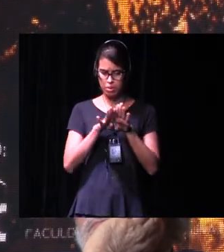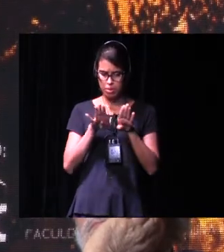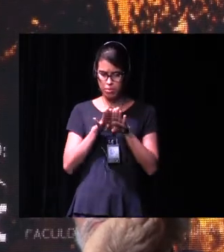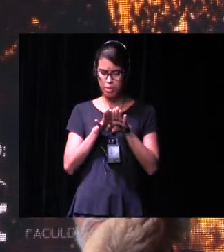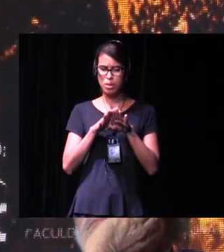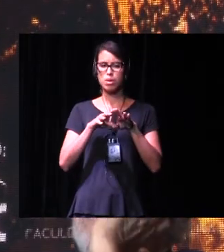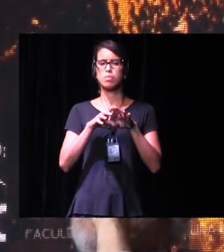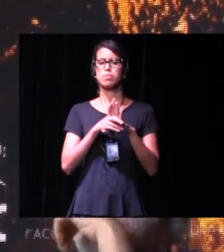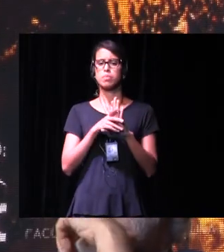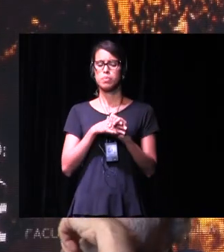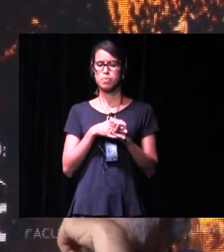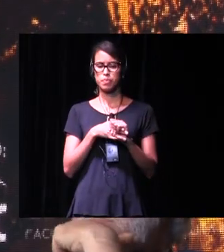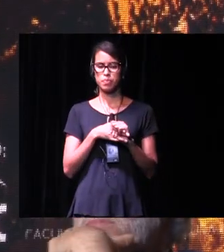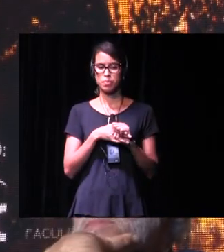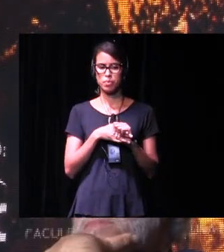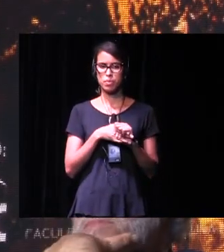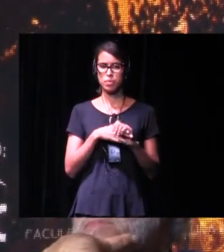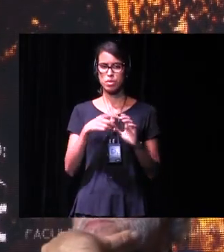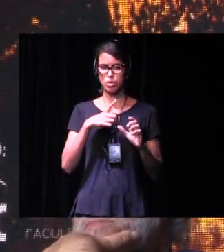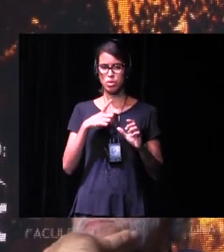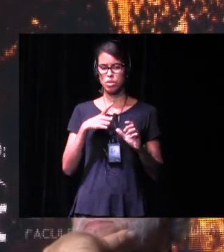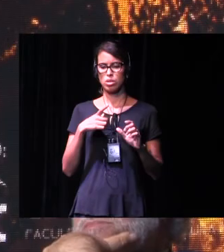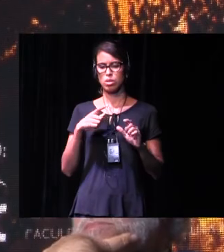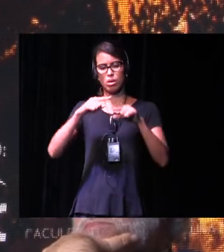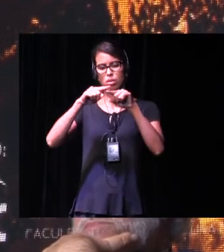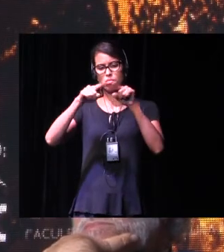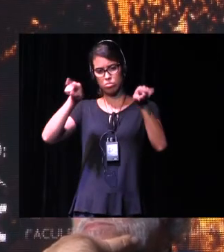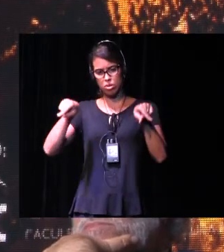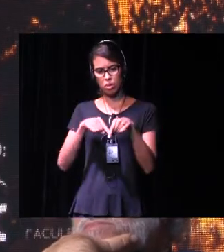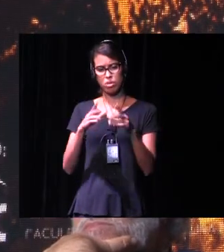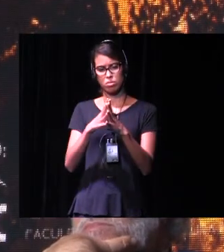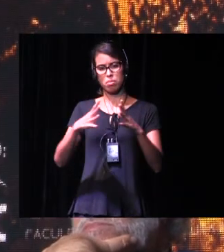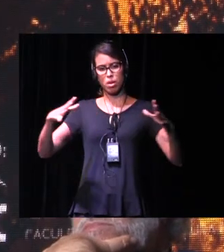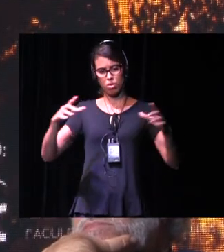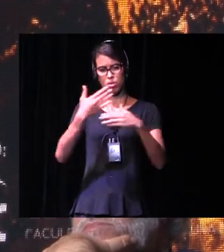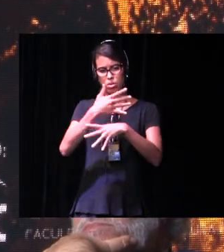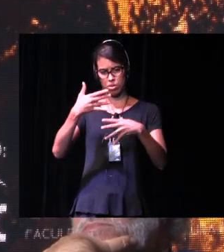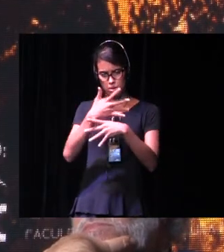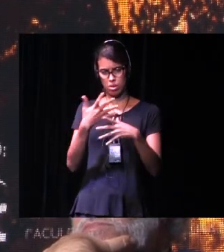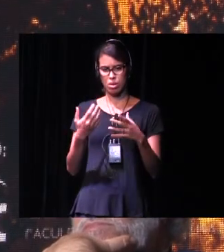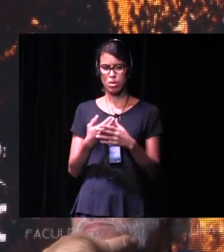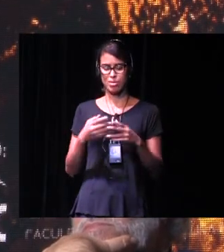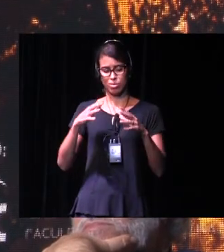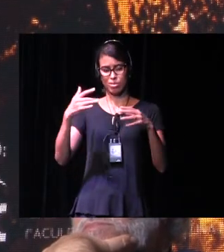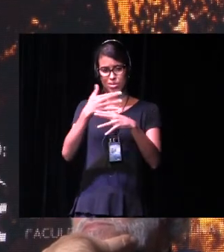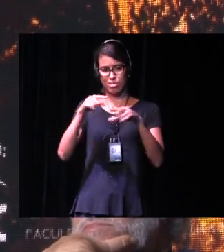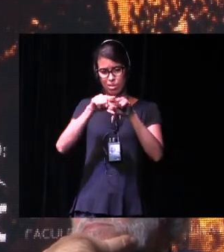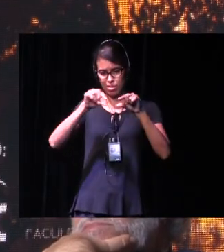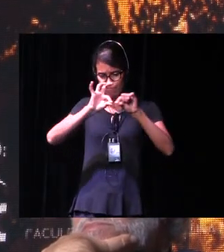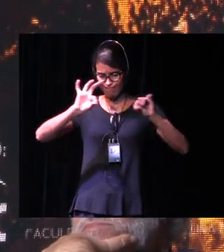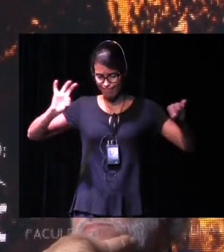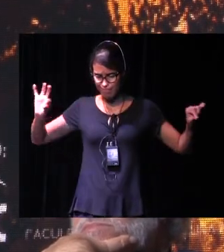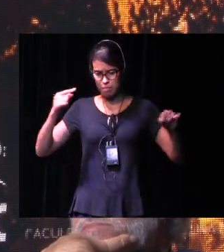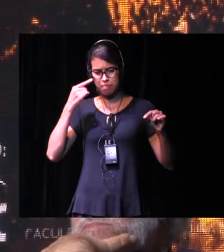cidade. Quando se traça uma cidade, se pensa na cidade, tem que se pensar nesse trajeto natural